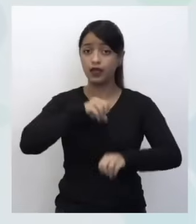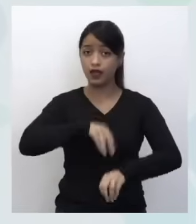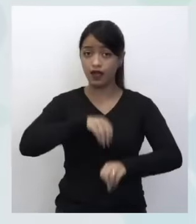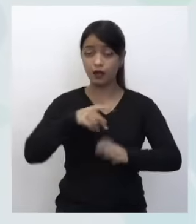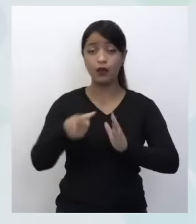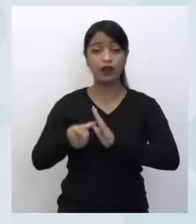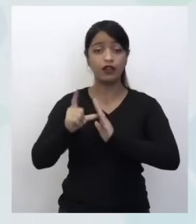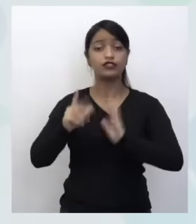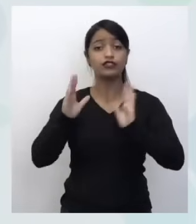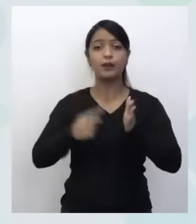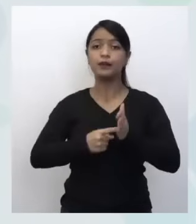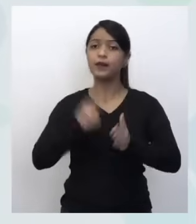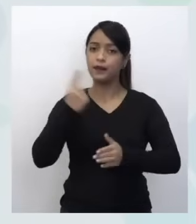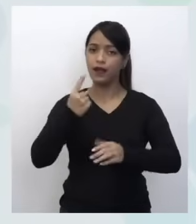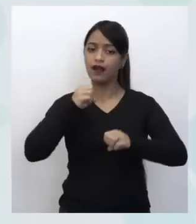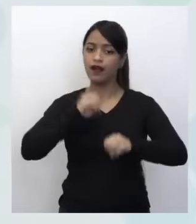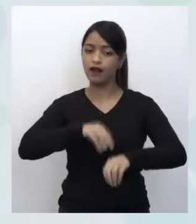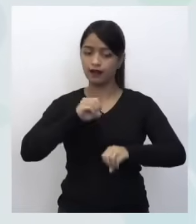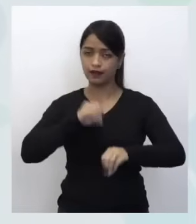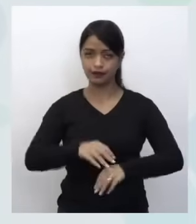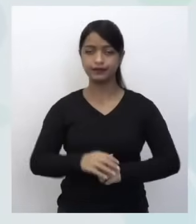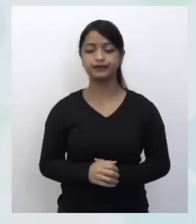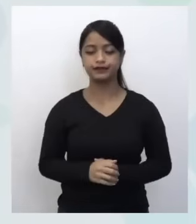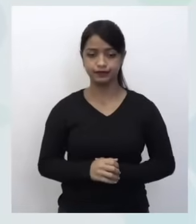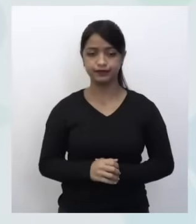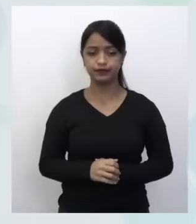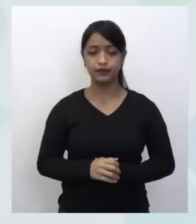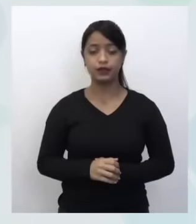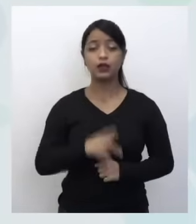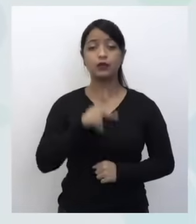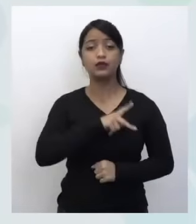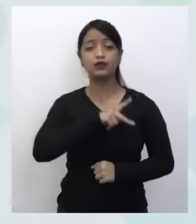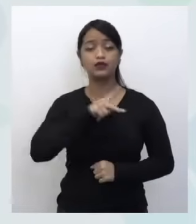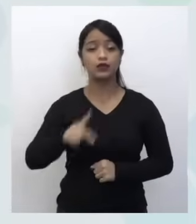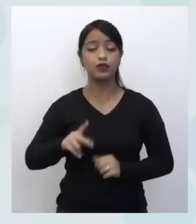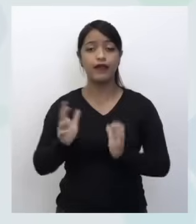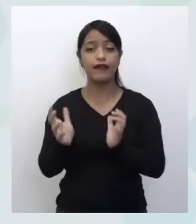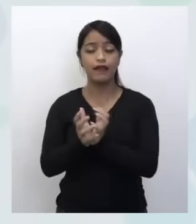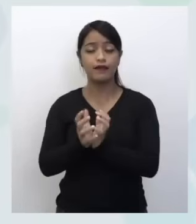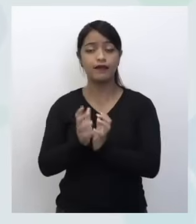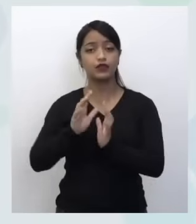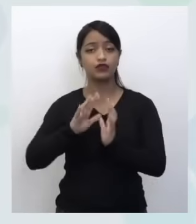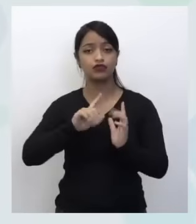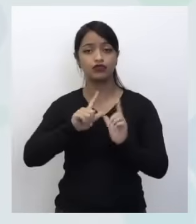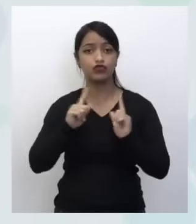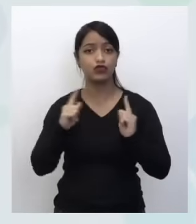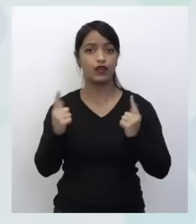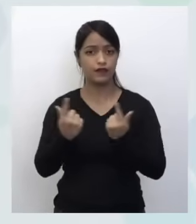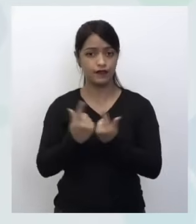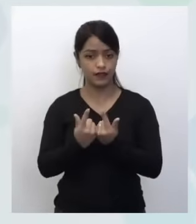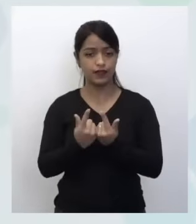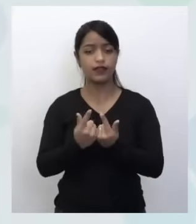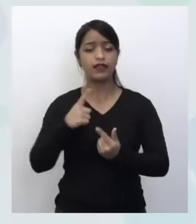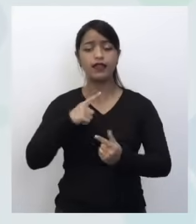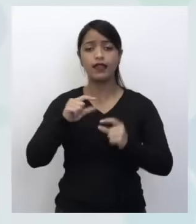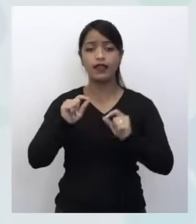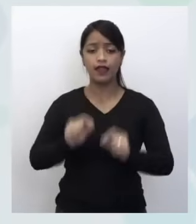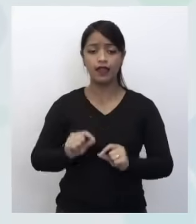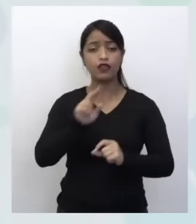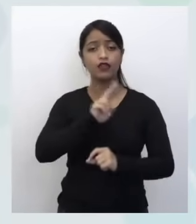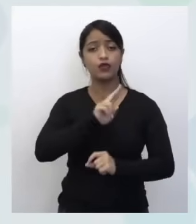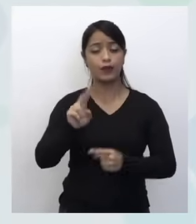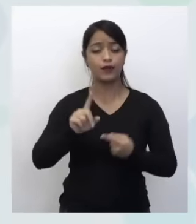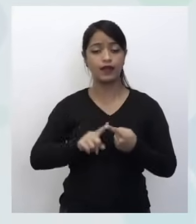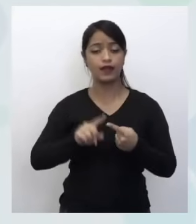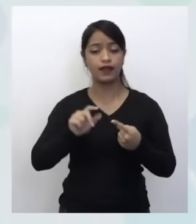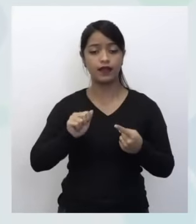parte 1, né, os componentes de geografia junto comigo e a professora Milene e a professora Andréia, da equipe